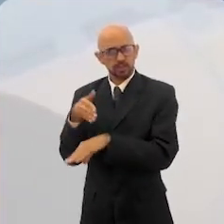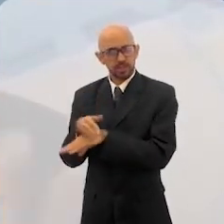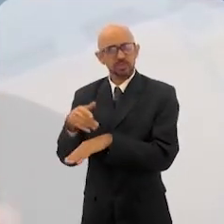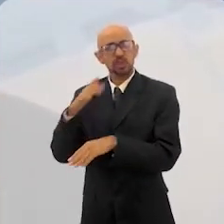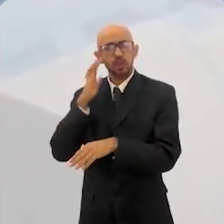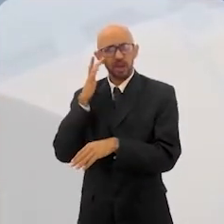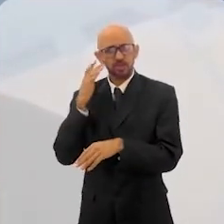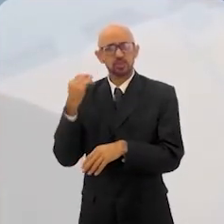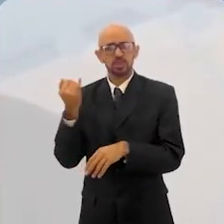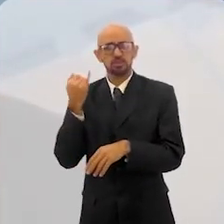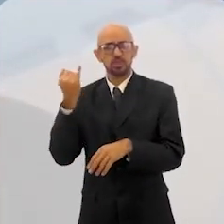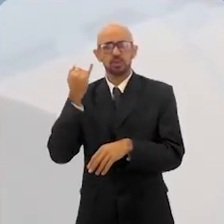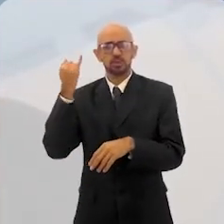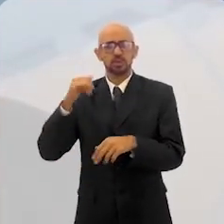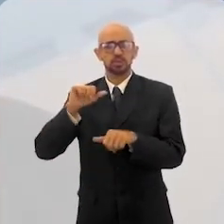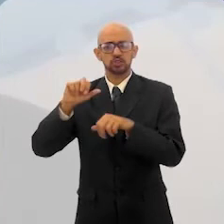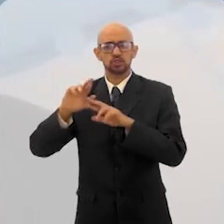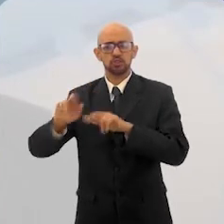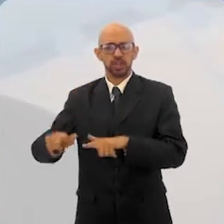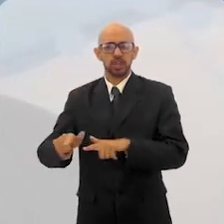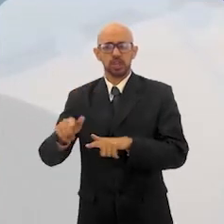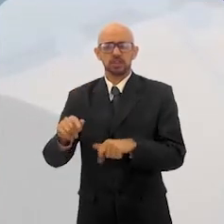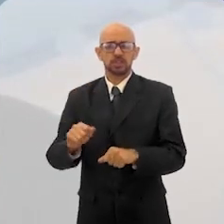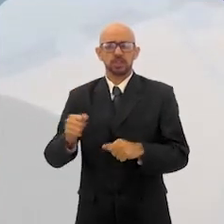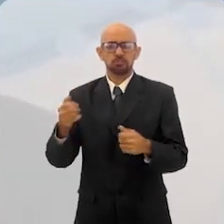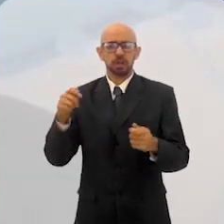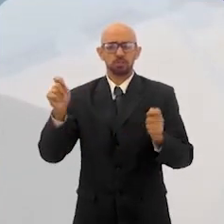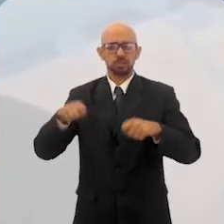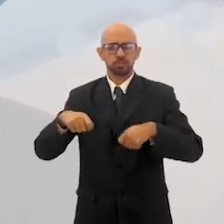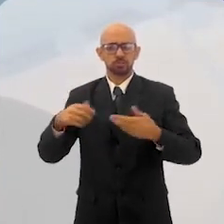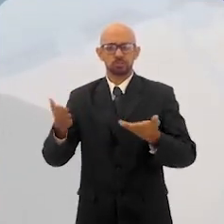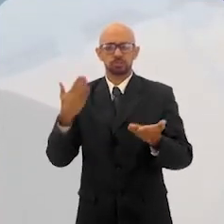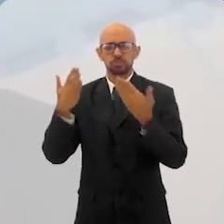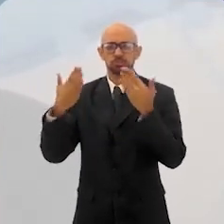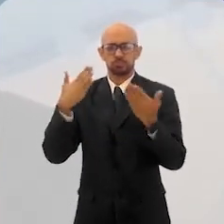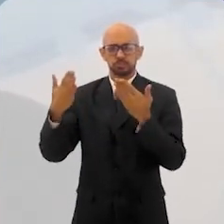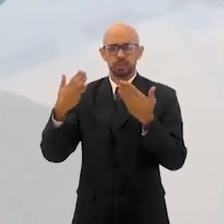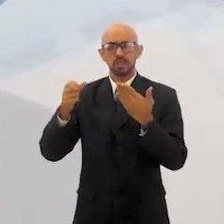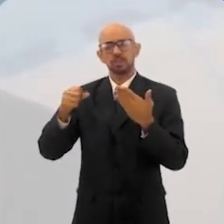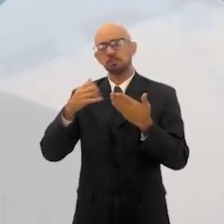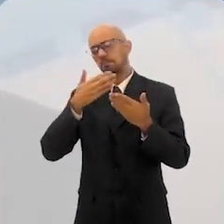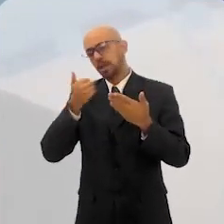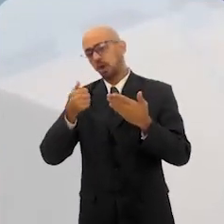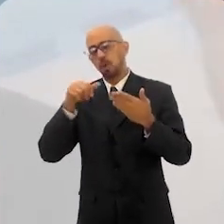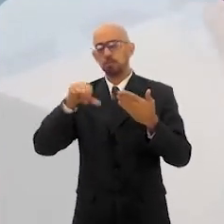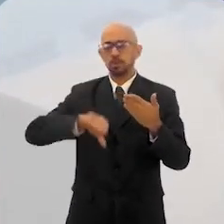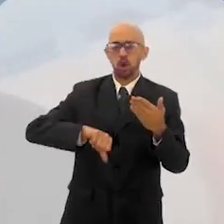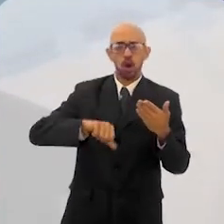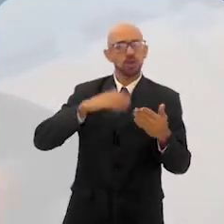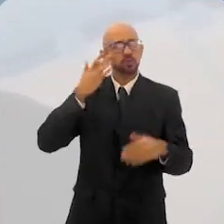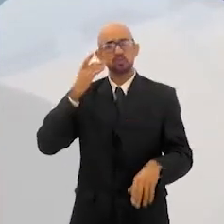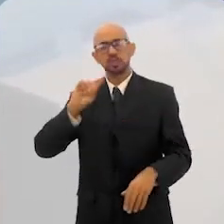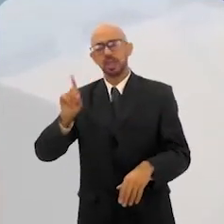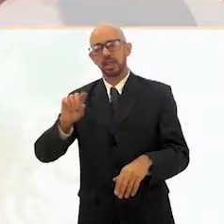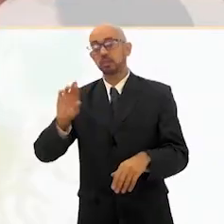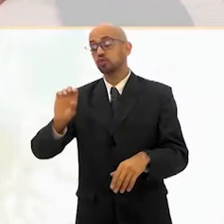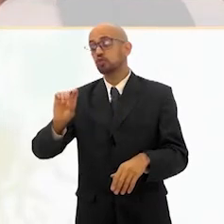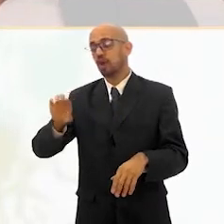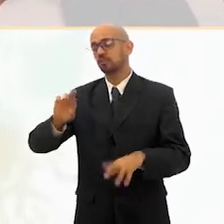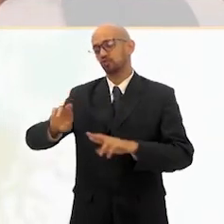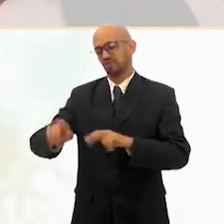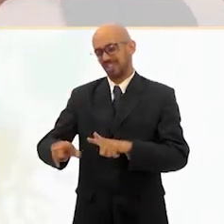acho que esse é um grande diferencial aí que permite esse comparativo. Se é melhor, se é pior, não sei, se é apenas